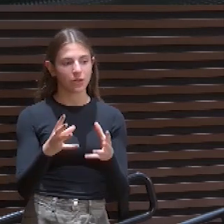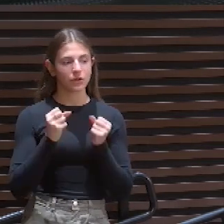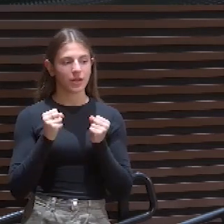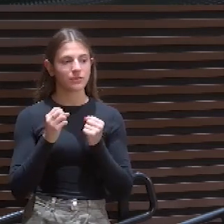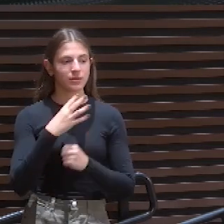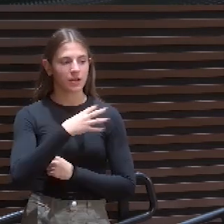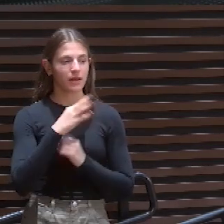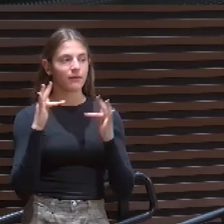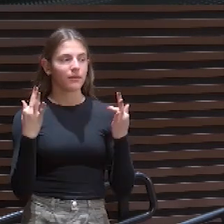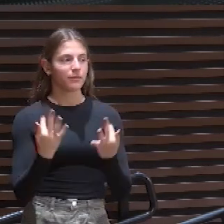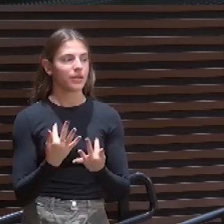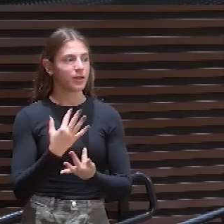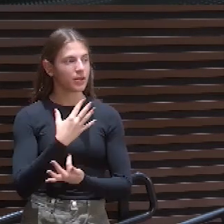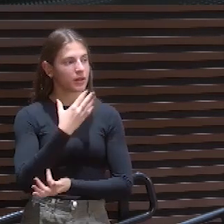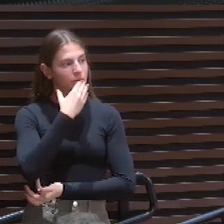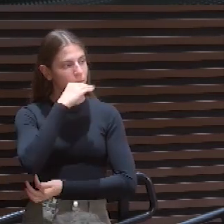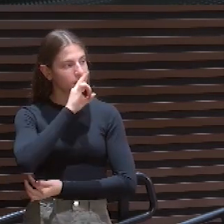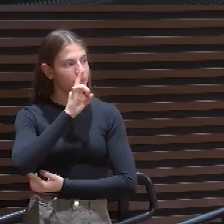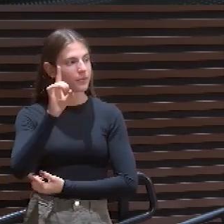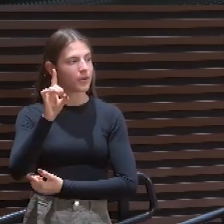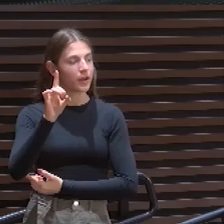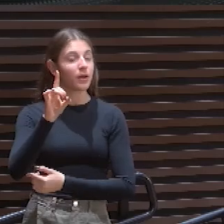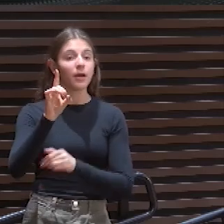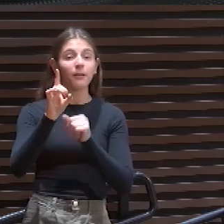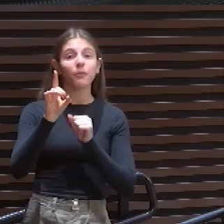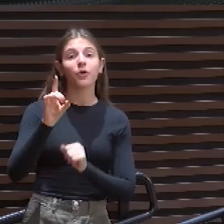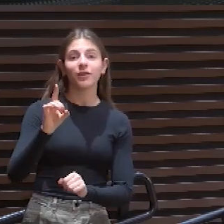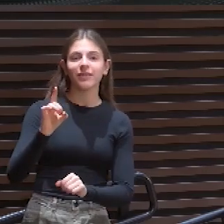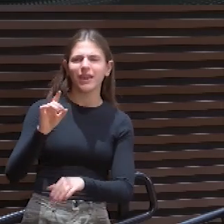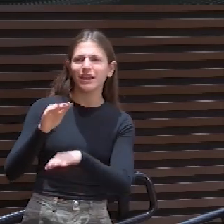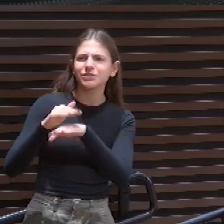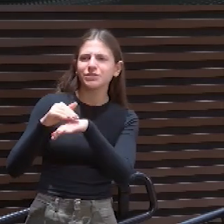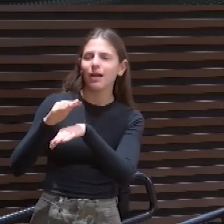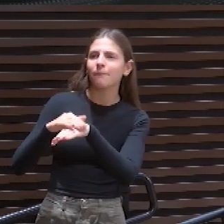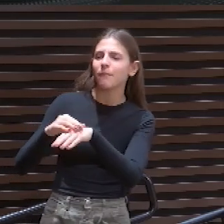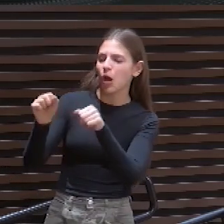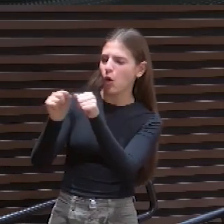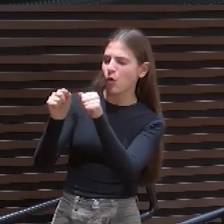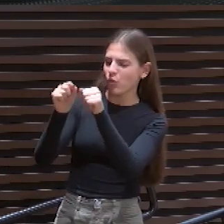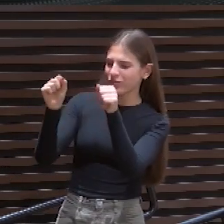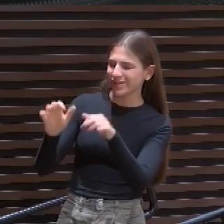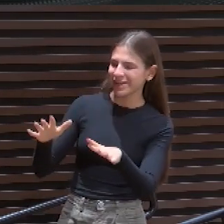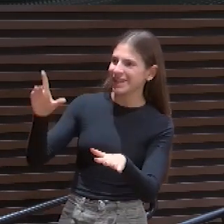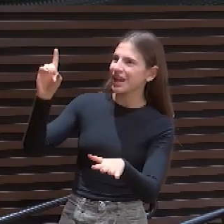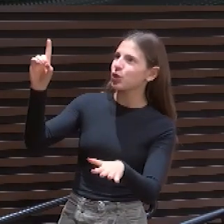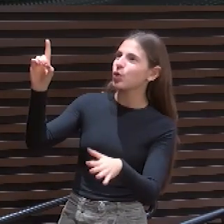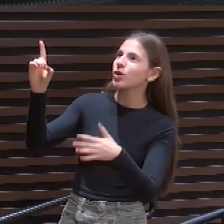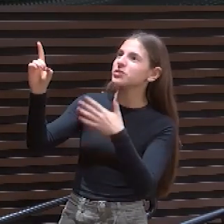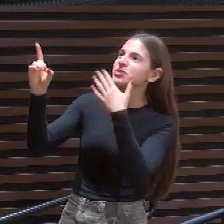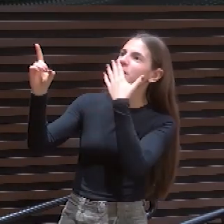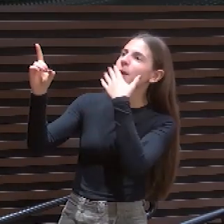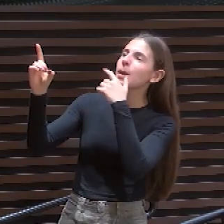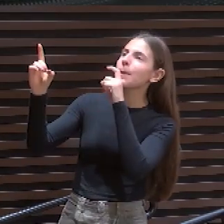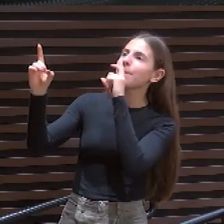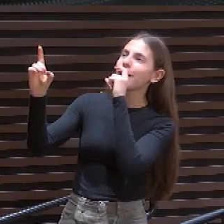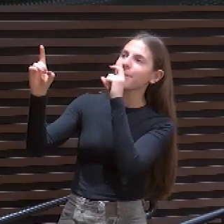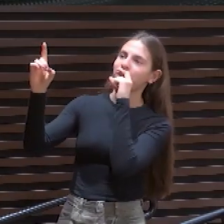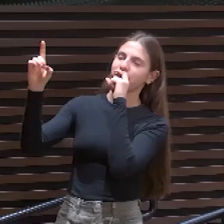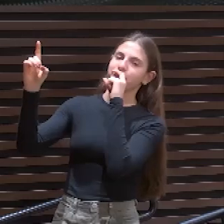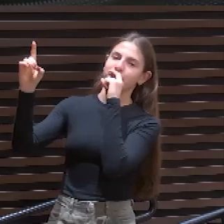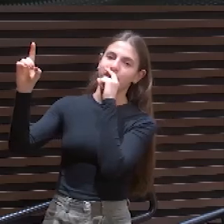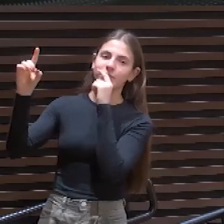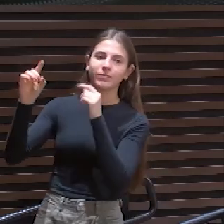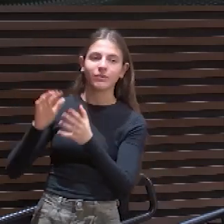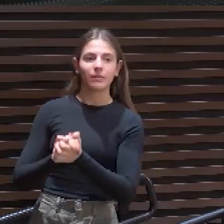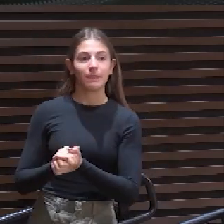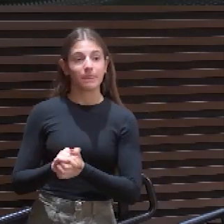intimidade, poder chamar o Criador de Pai, Paizinho. E aquele